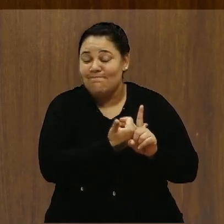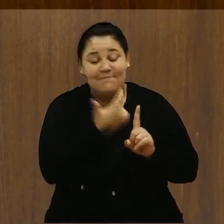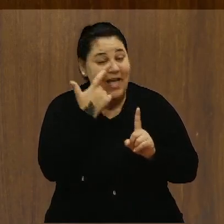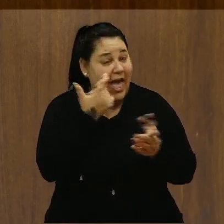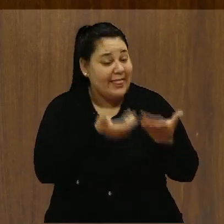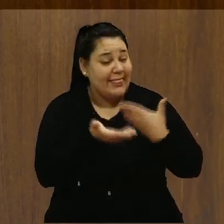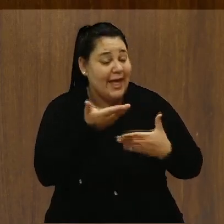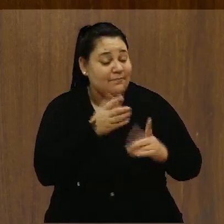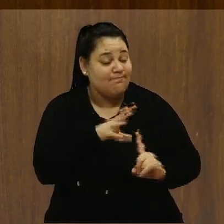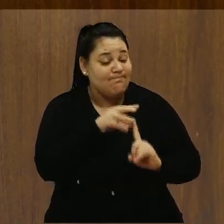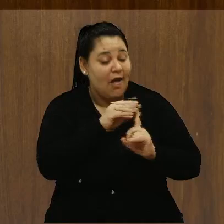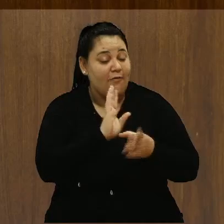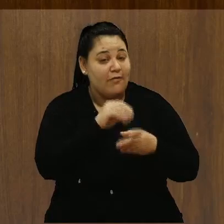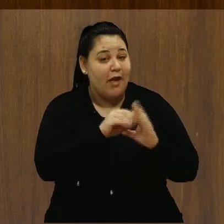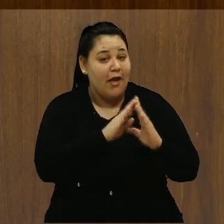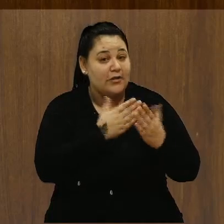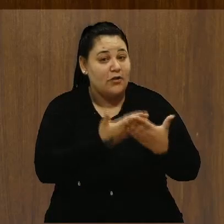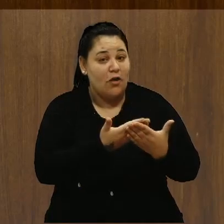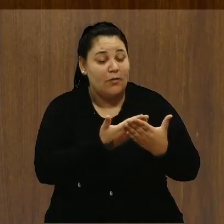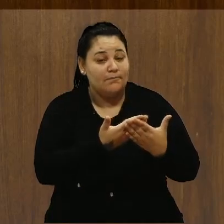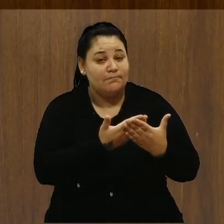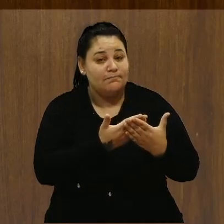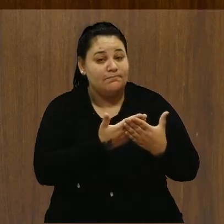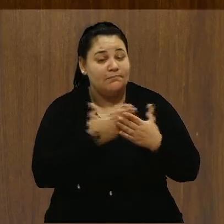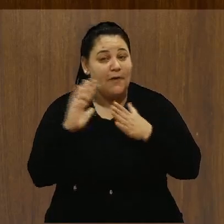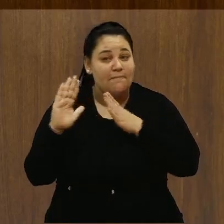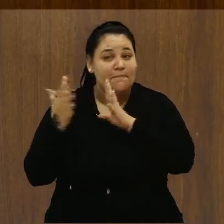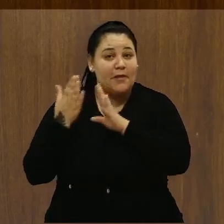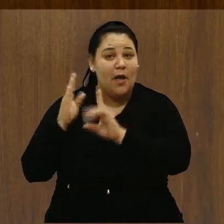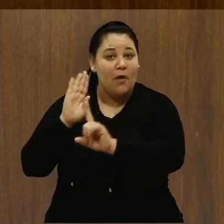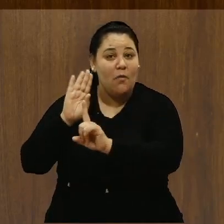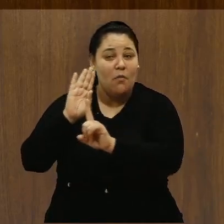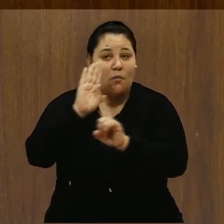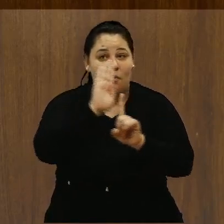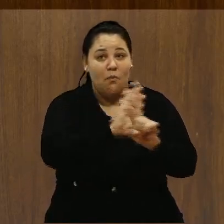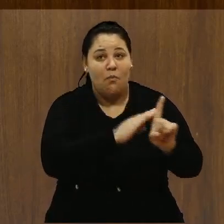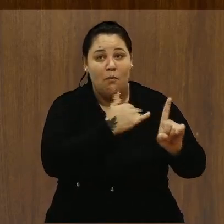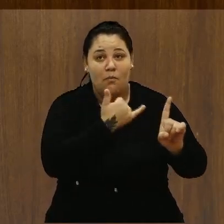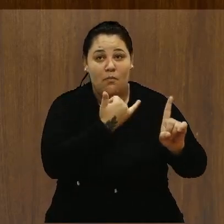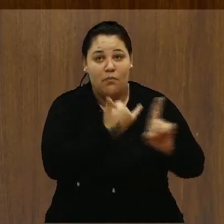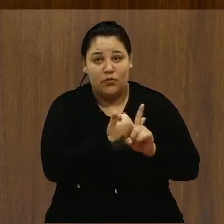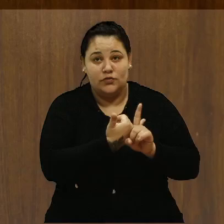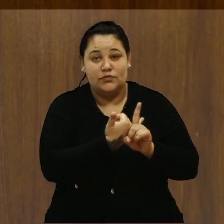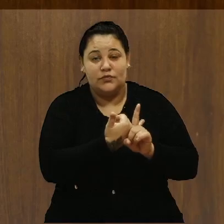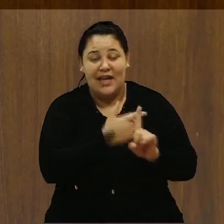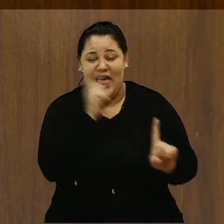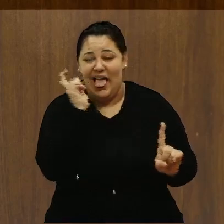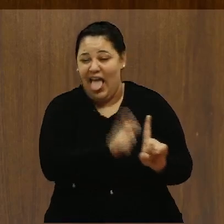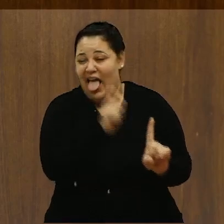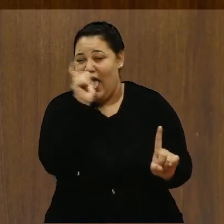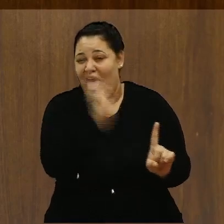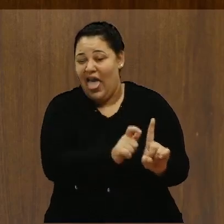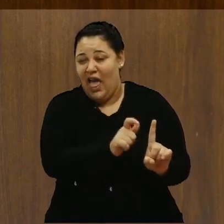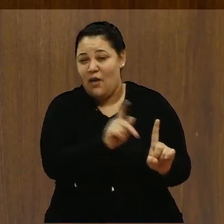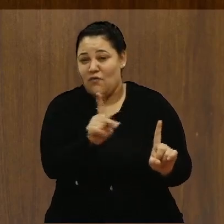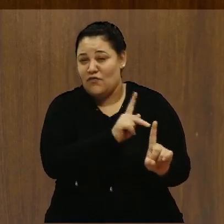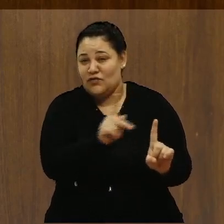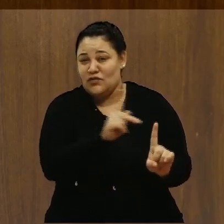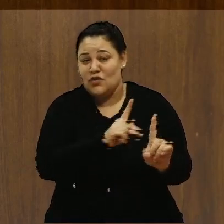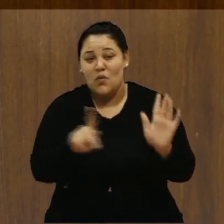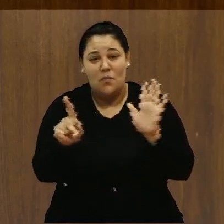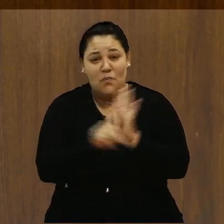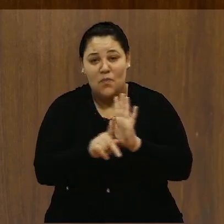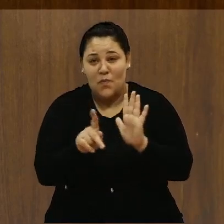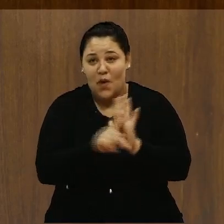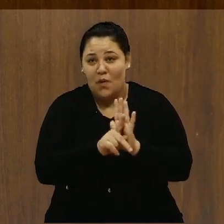prioridade, dentro das escolas, o combate a bullying, enquanto a agressão verbal aos professores é 3 vezes maior do que propriamente o